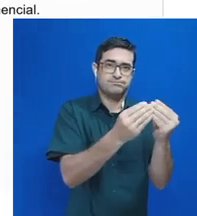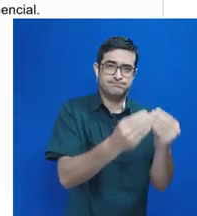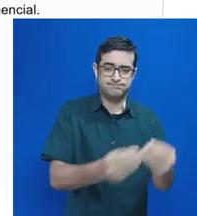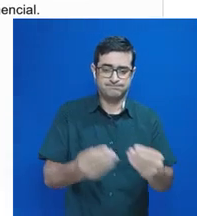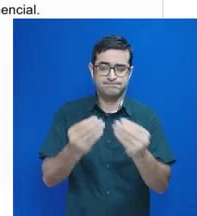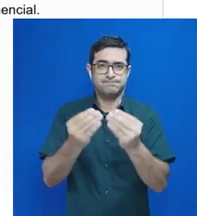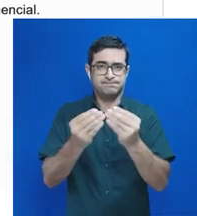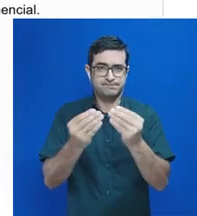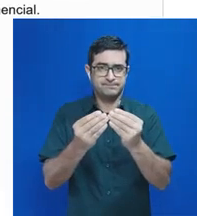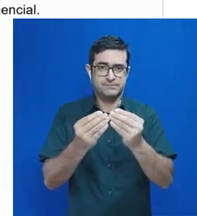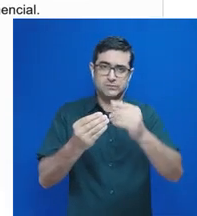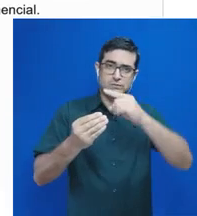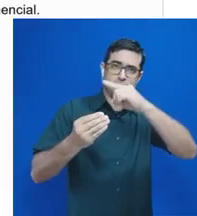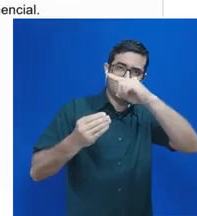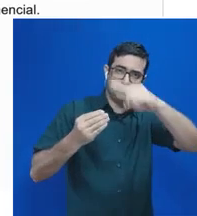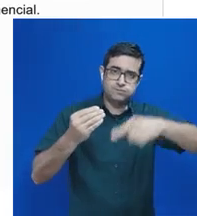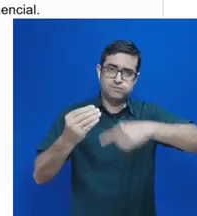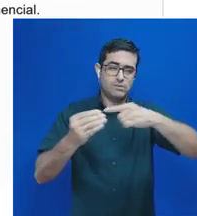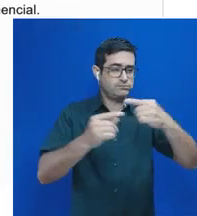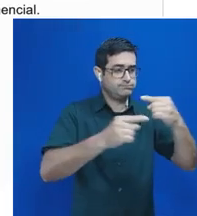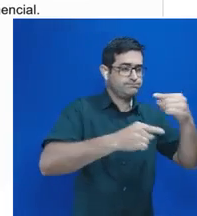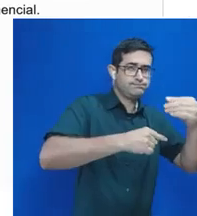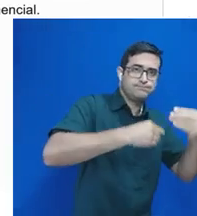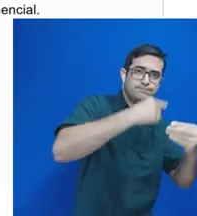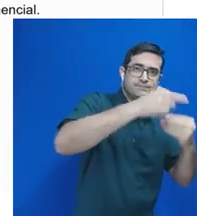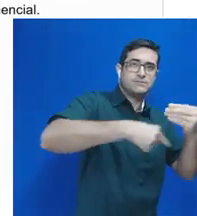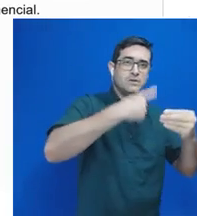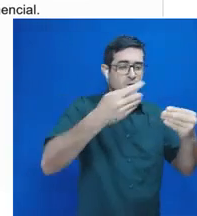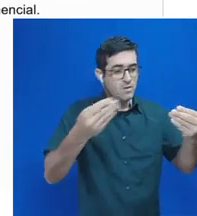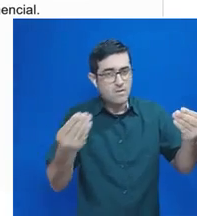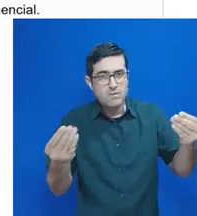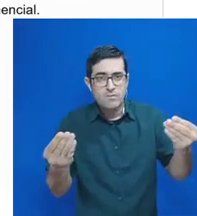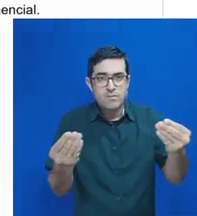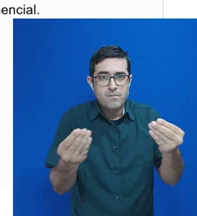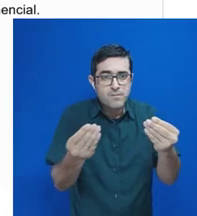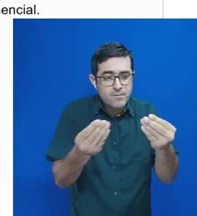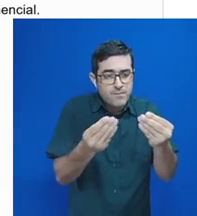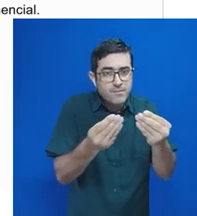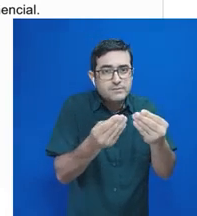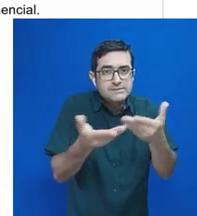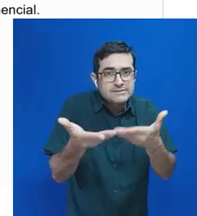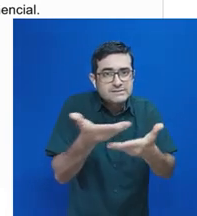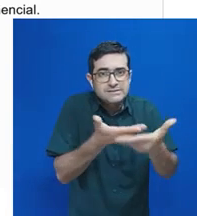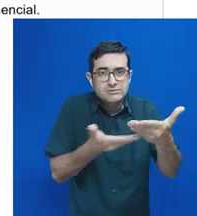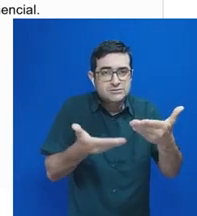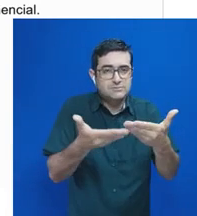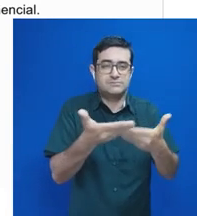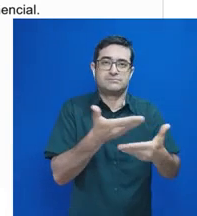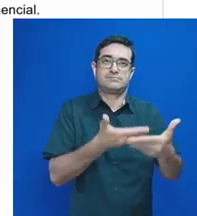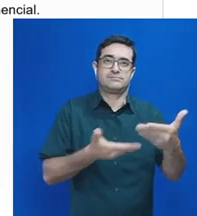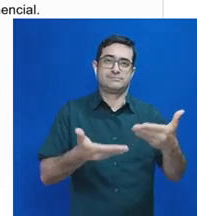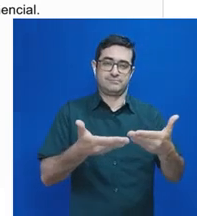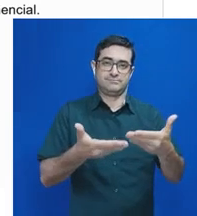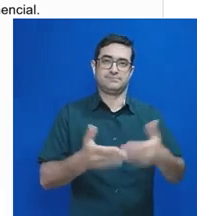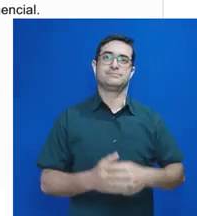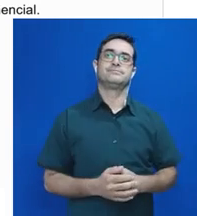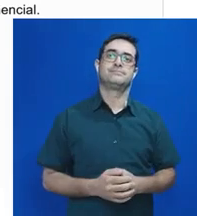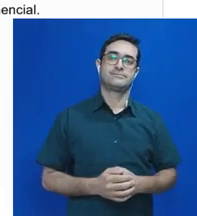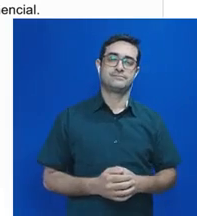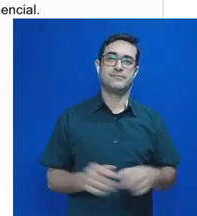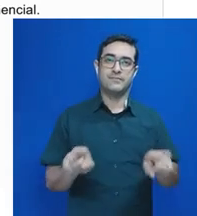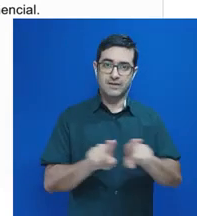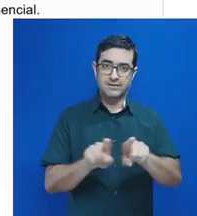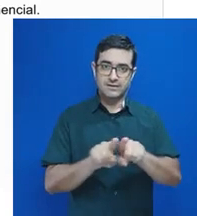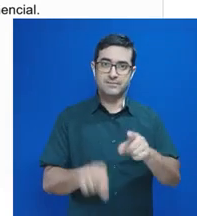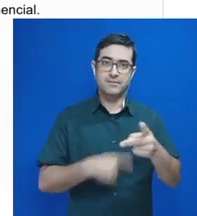superposição, né, de orbitais das duas moléculas. Então, vai se aproximar e os orbitais vão começar a interagir uns com os outros. E,